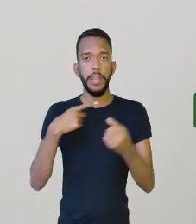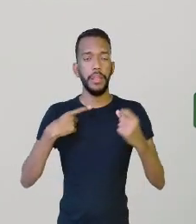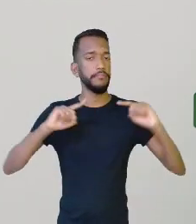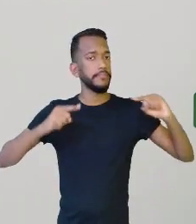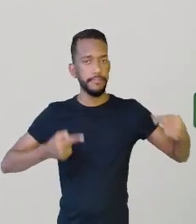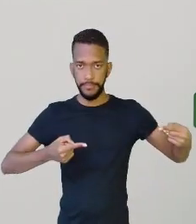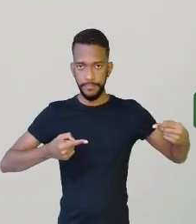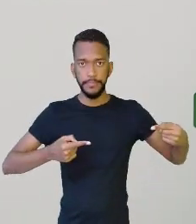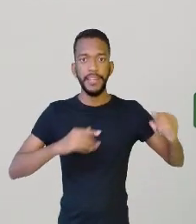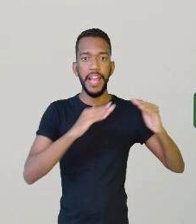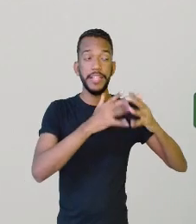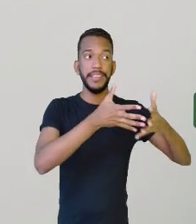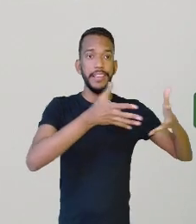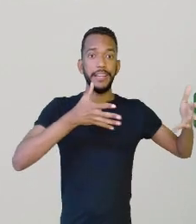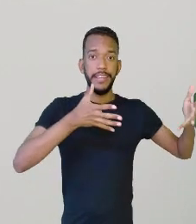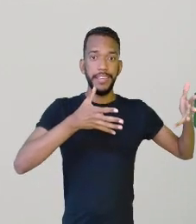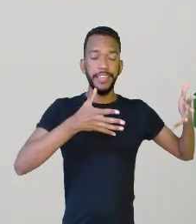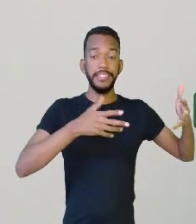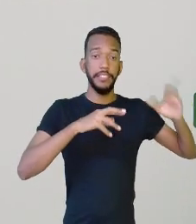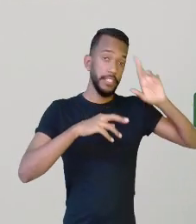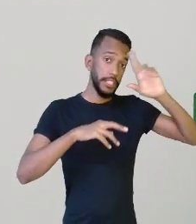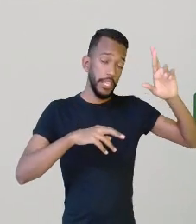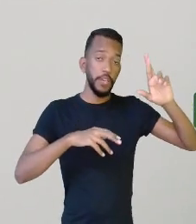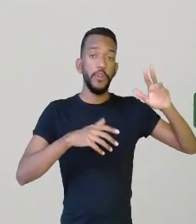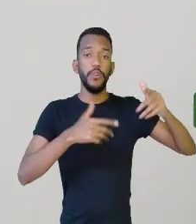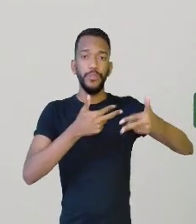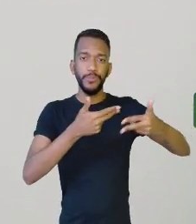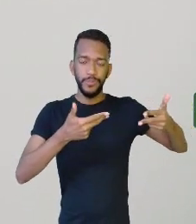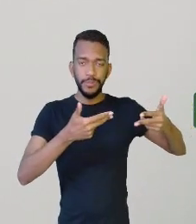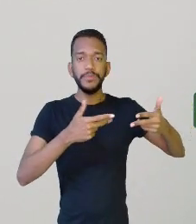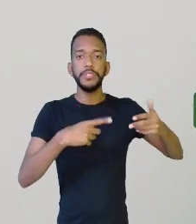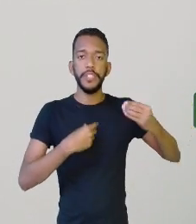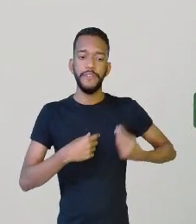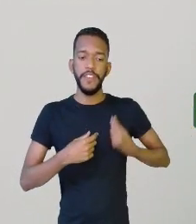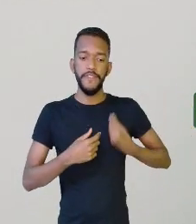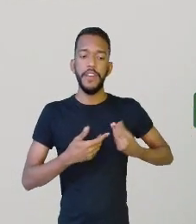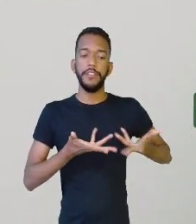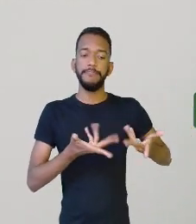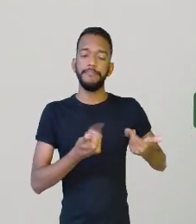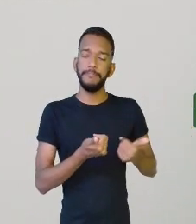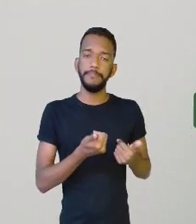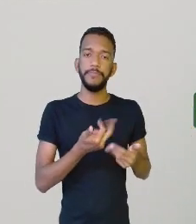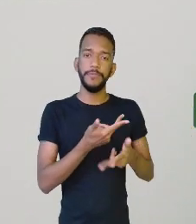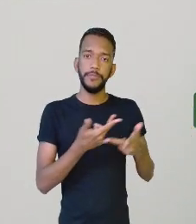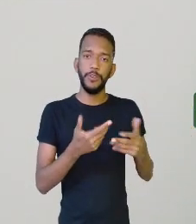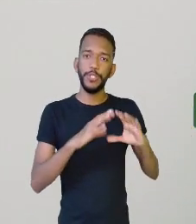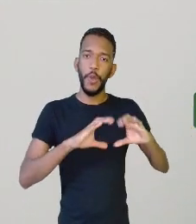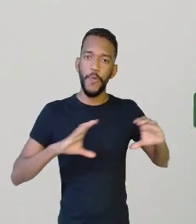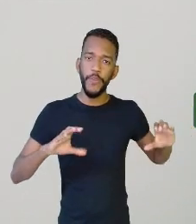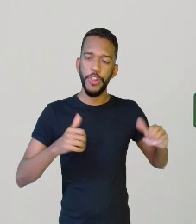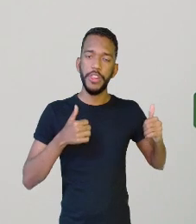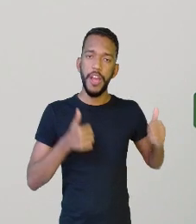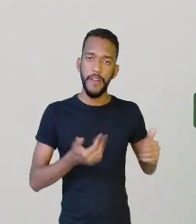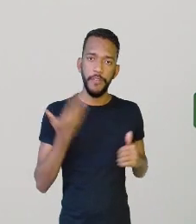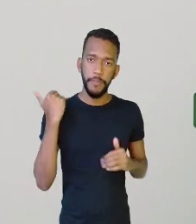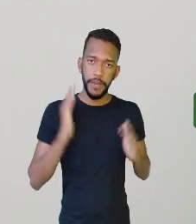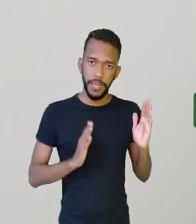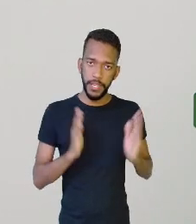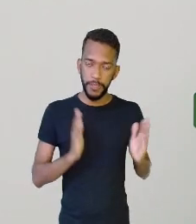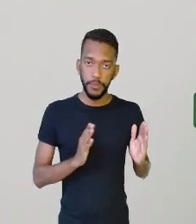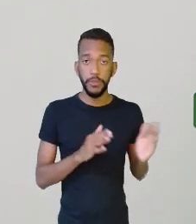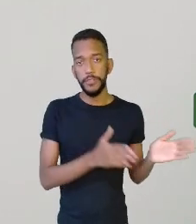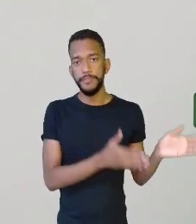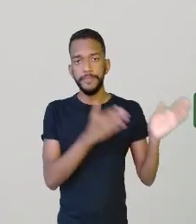oposição. Enquanto nós tínhamos a Casa Grande com o senhor de engenho vivendo das melhores formas, das melhores condições naquele período, naquela